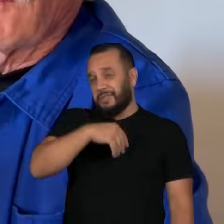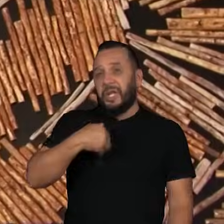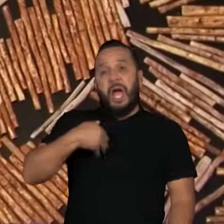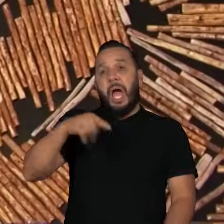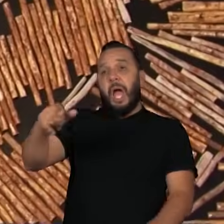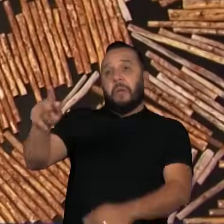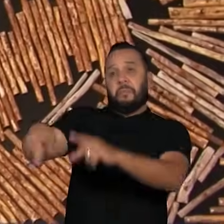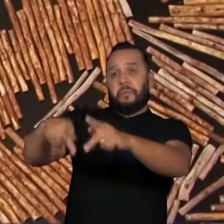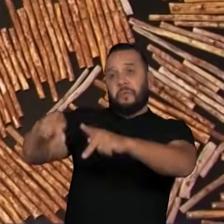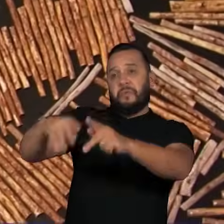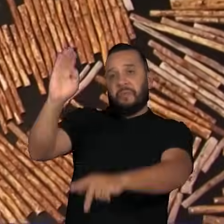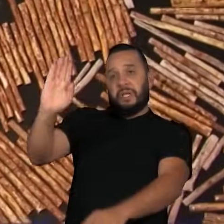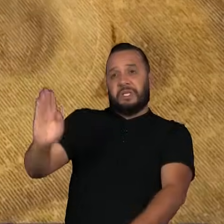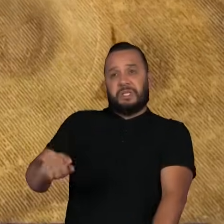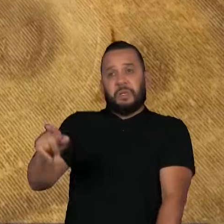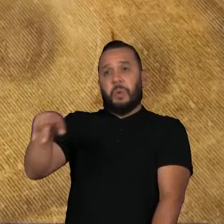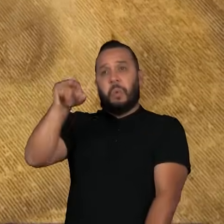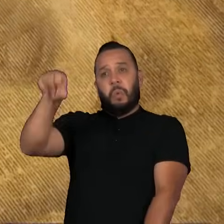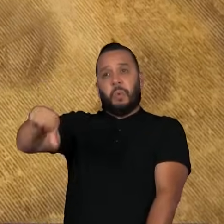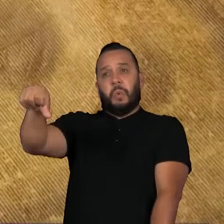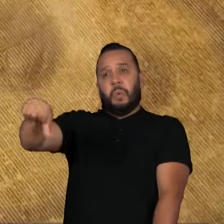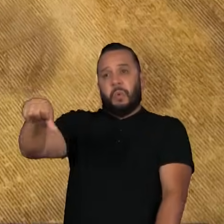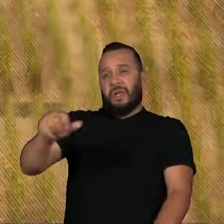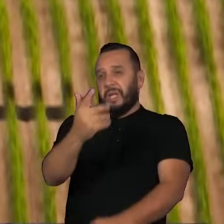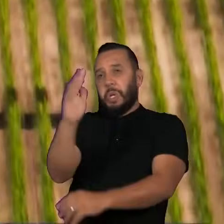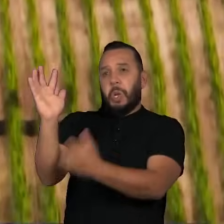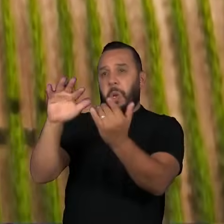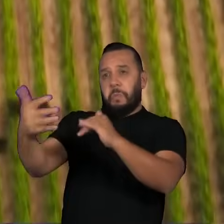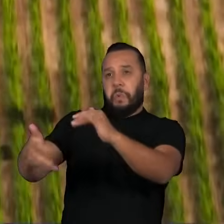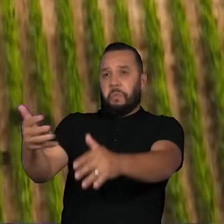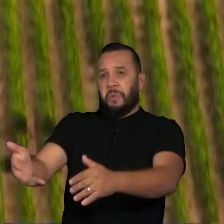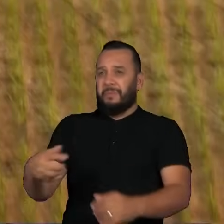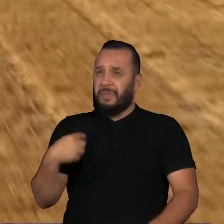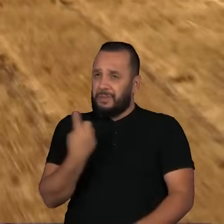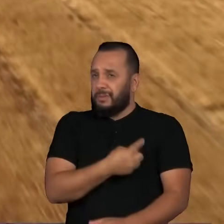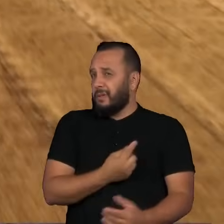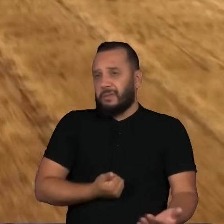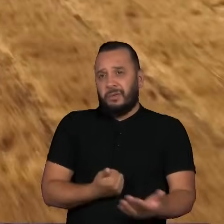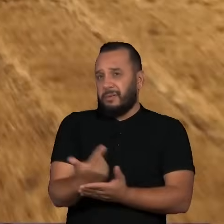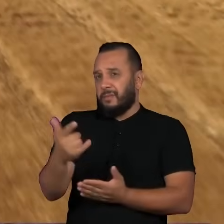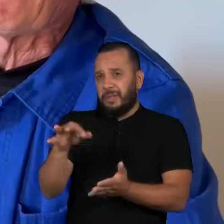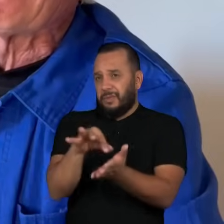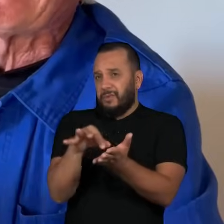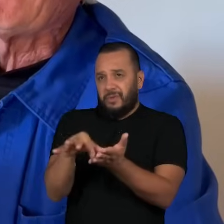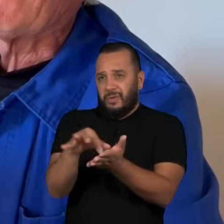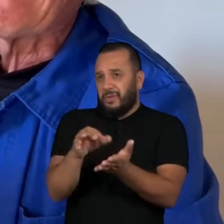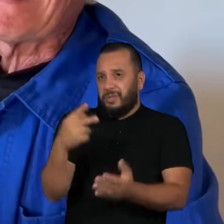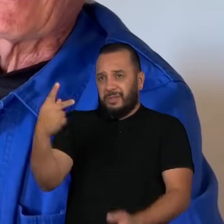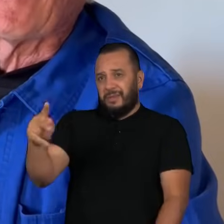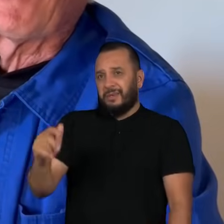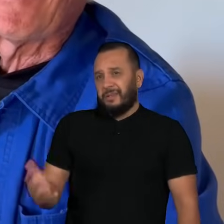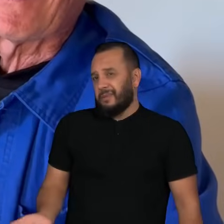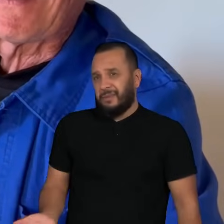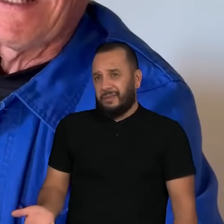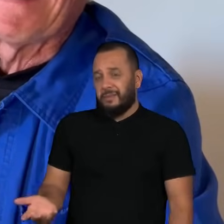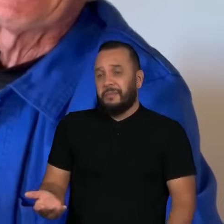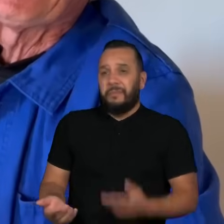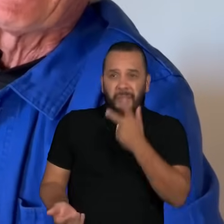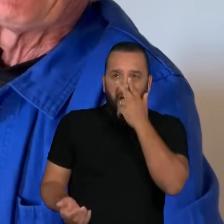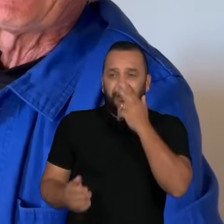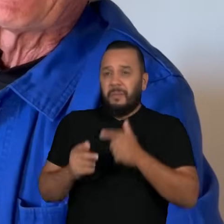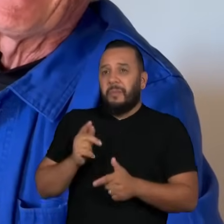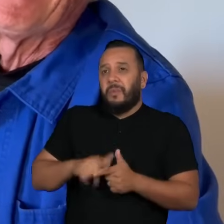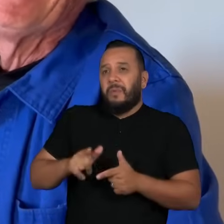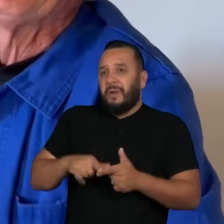os brasileiros não são legais, eles desmatam. Mas nós compramos a soja deles, como se não fosse um problema